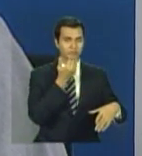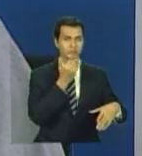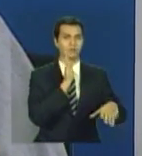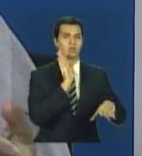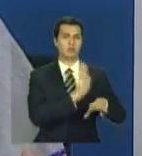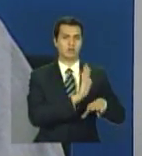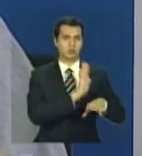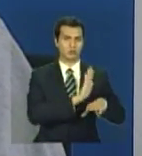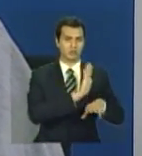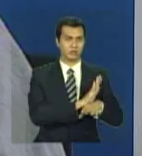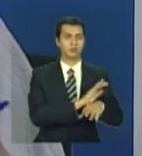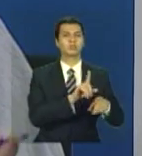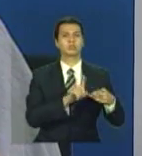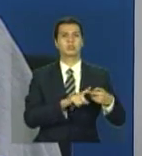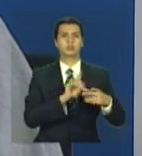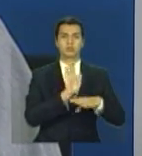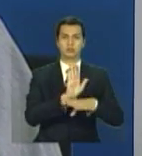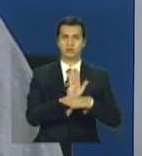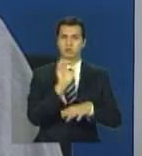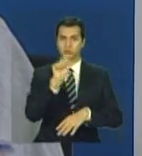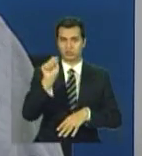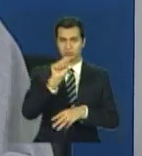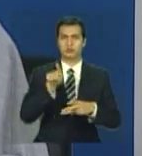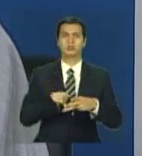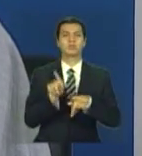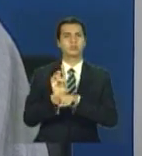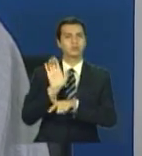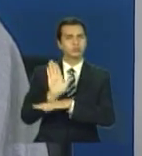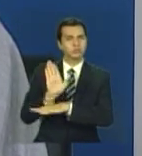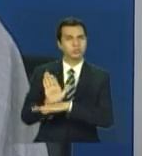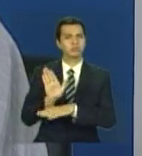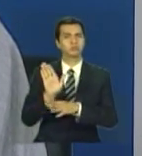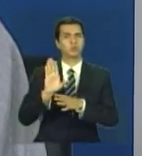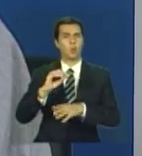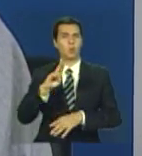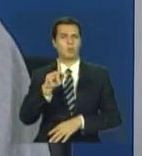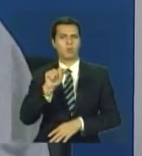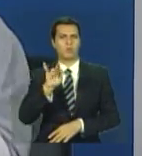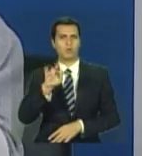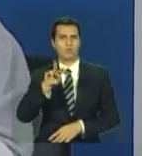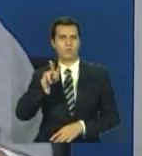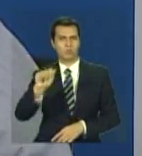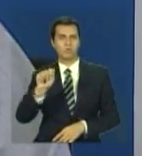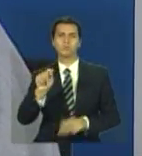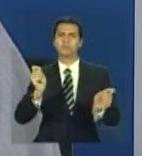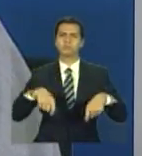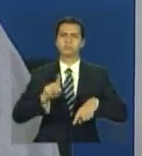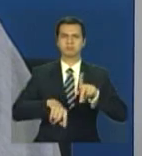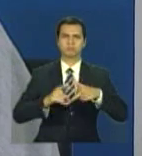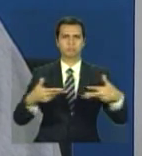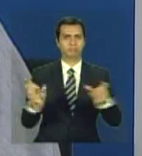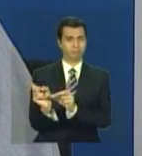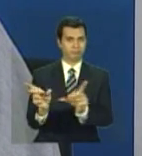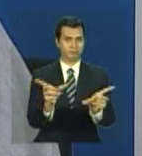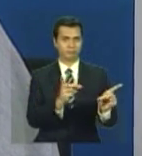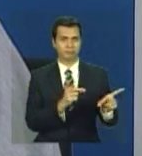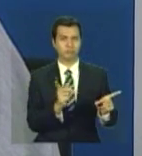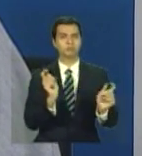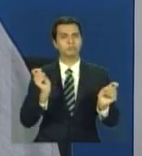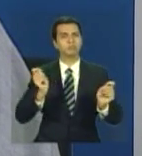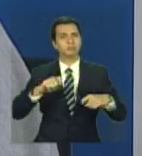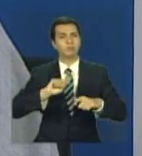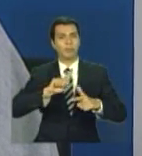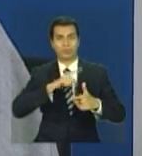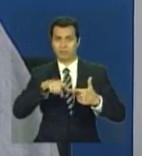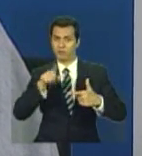apoia as associações, as cooperativas de produtores para colocar seus produtos para ofertar para o programa de aquisição de alimentos que a